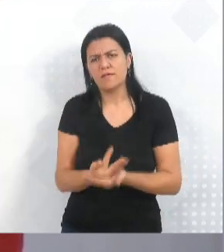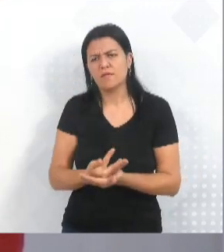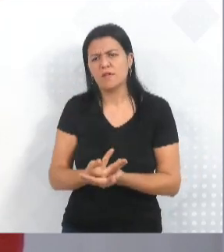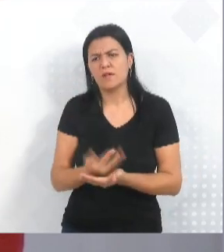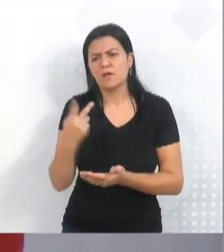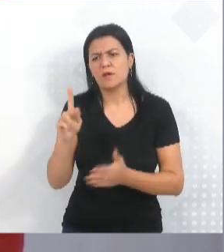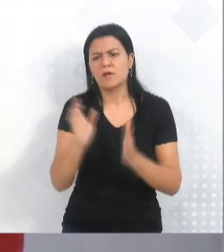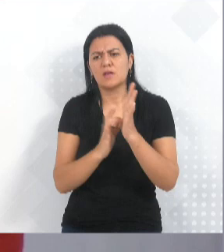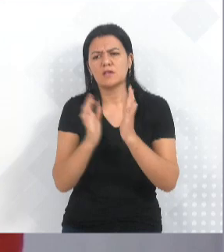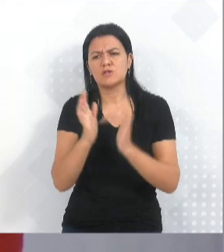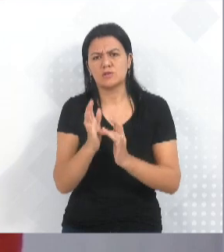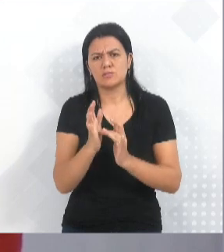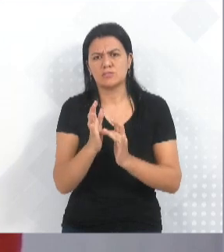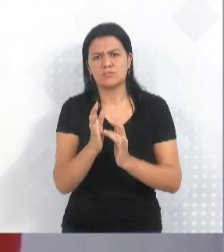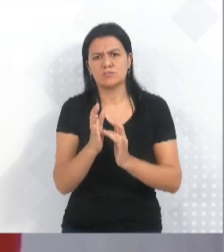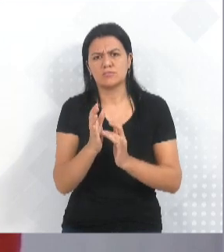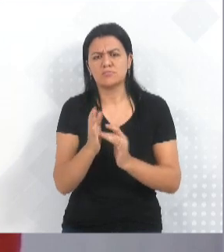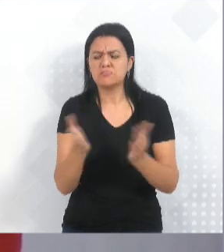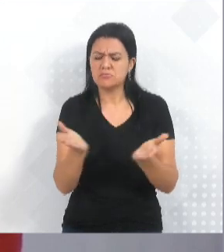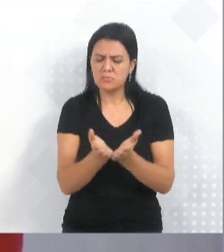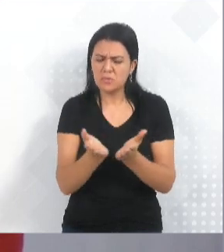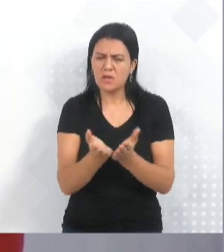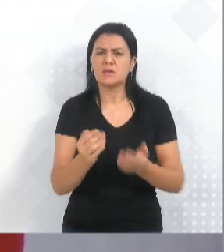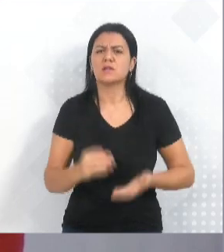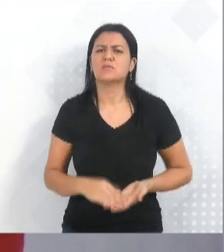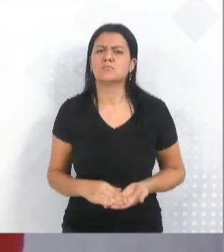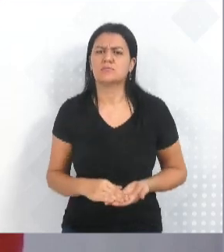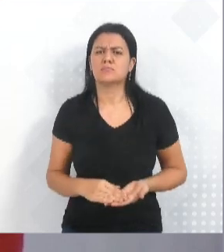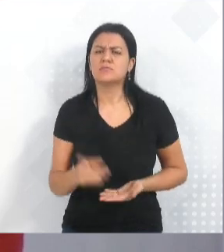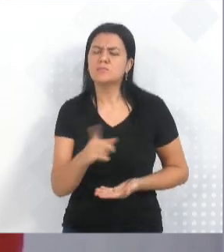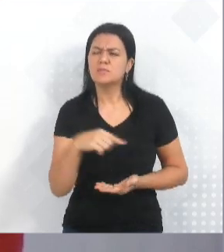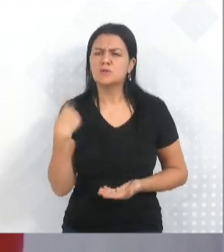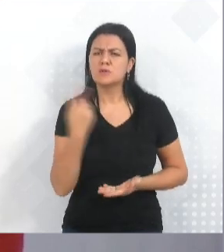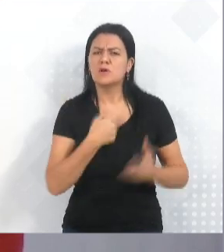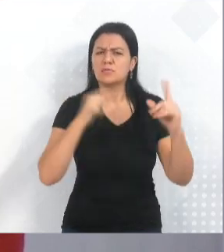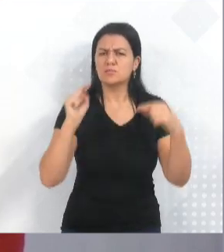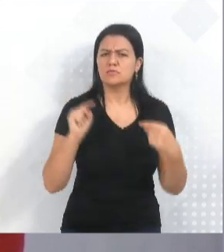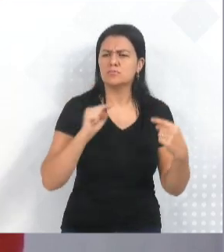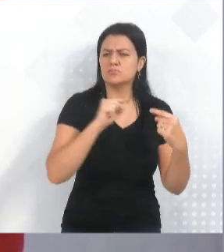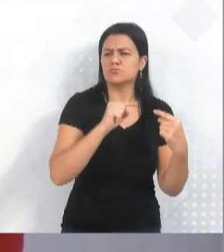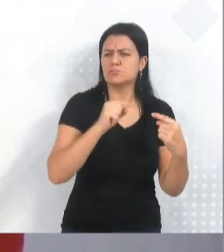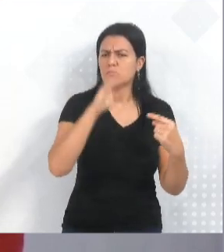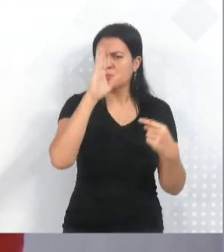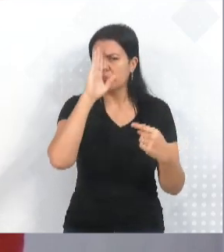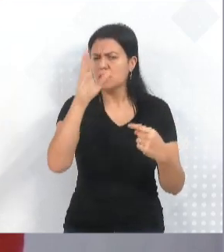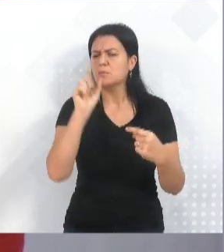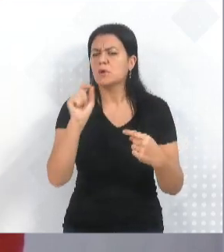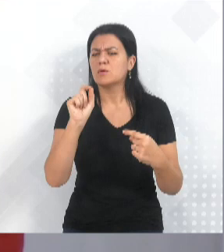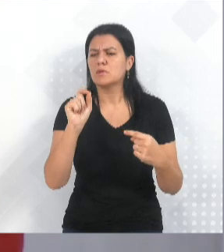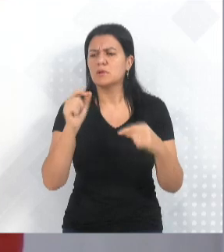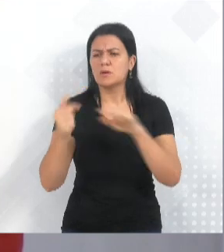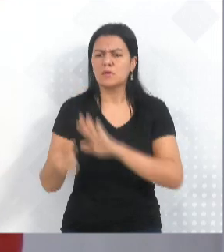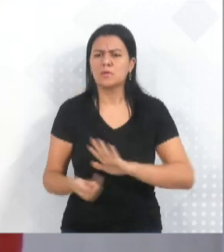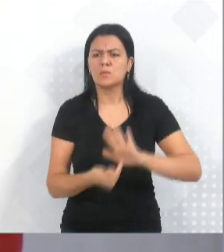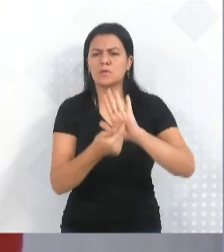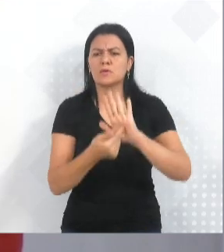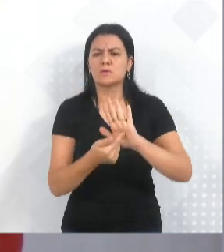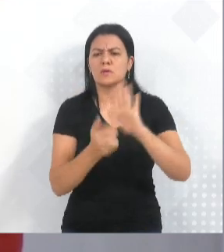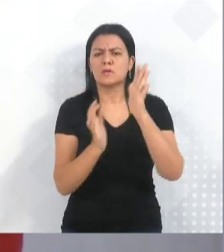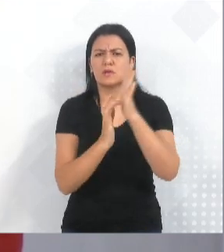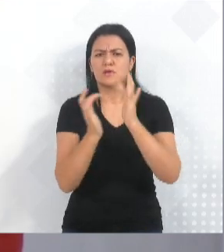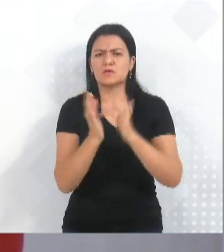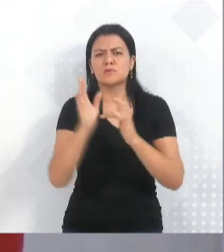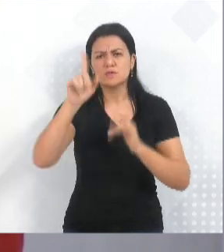E nós temos como objetivo principal nesse dia declarar que Jesus é o Senhor da